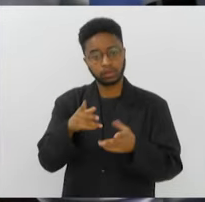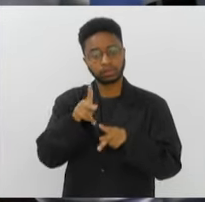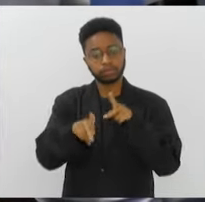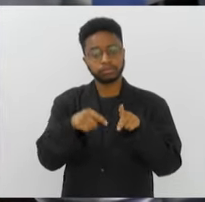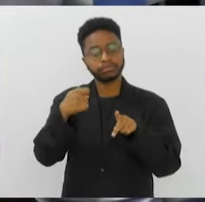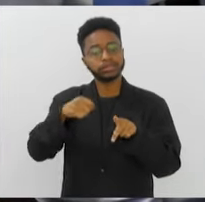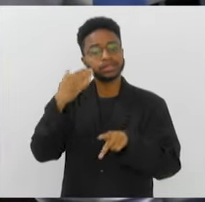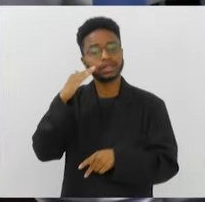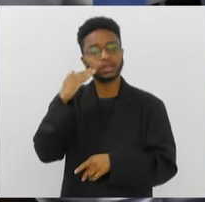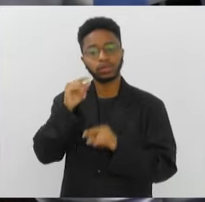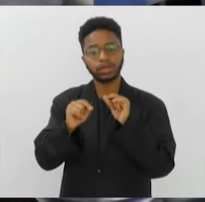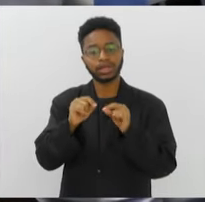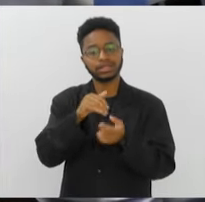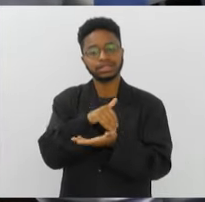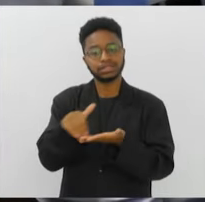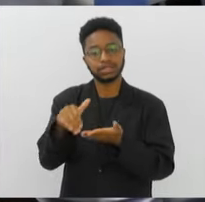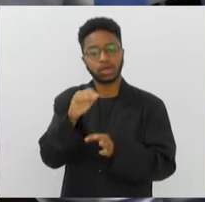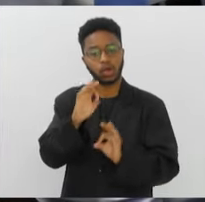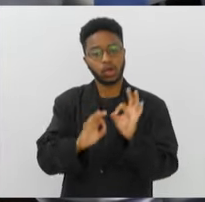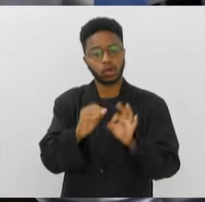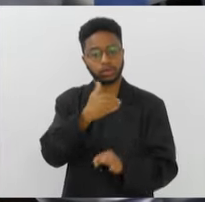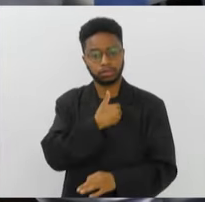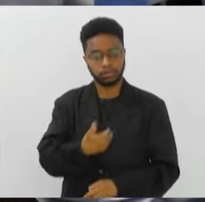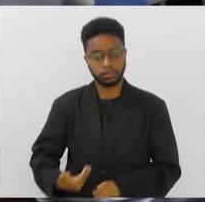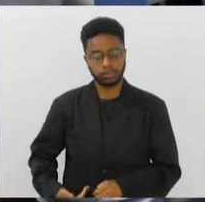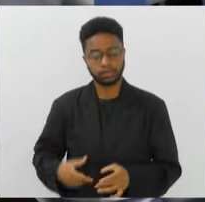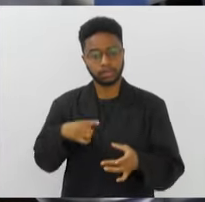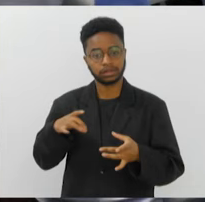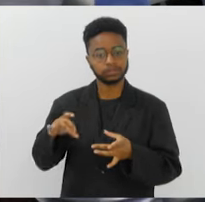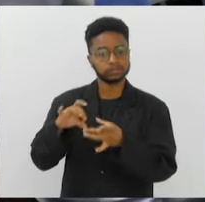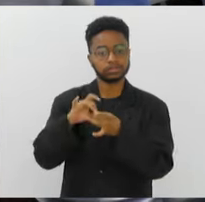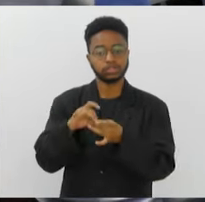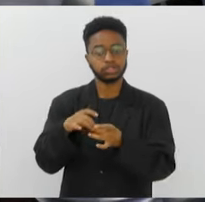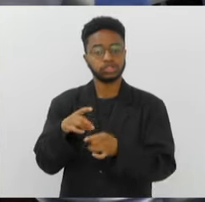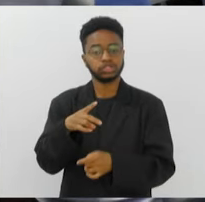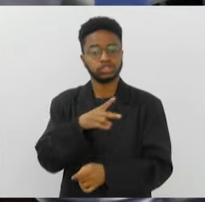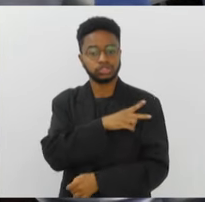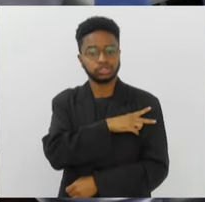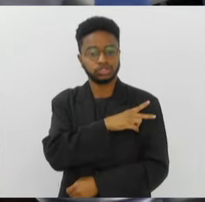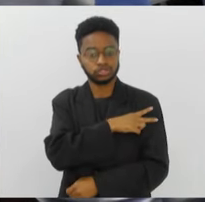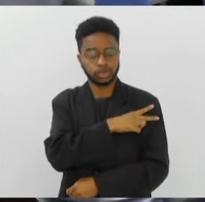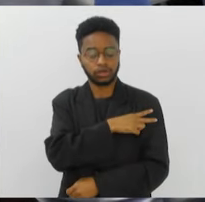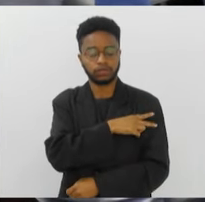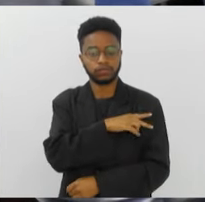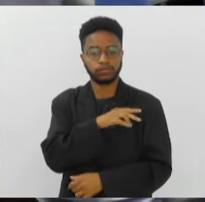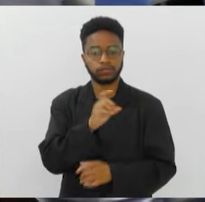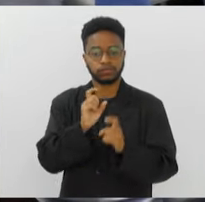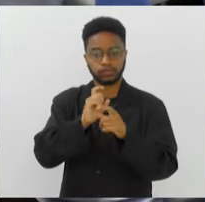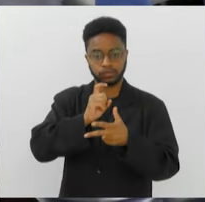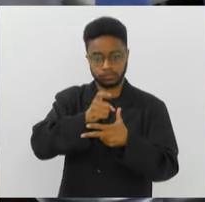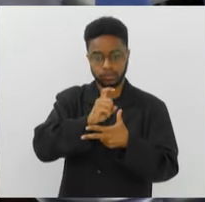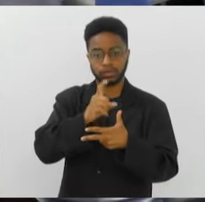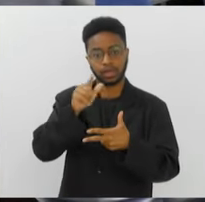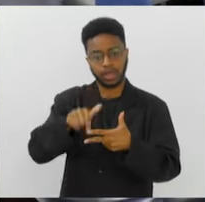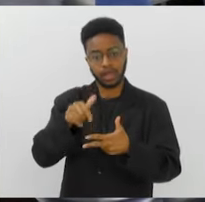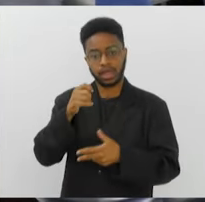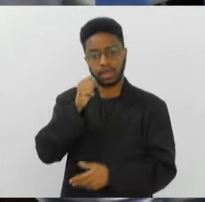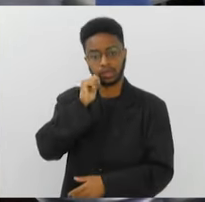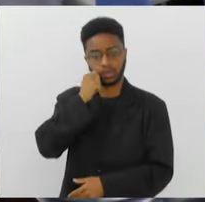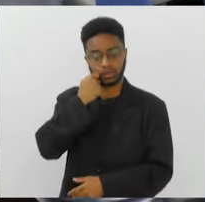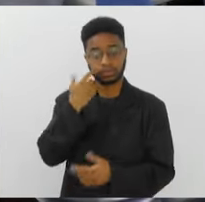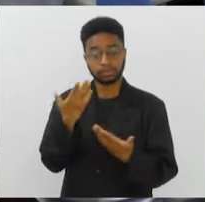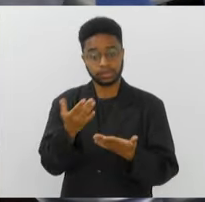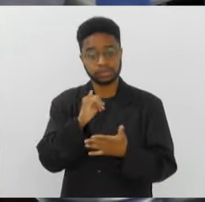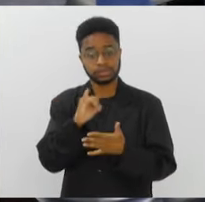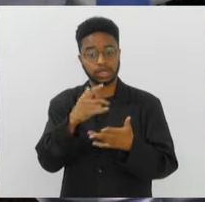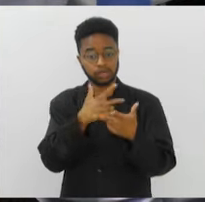de Ordem Pública é sobre gerência do chefe do Executivo, que é o senhor Eduardo Paes. Se tudo que